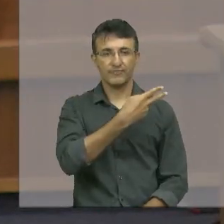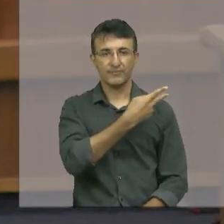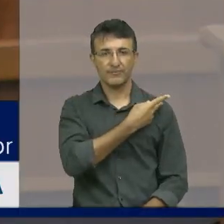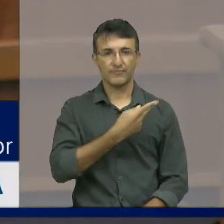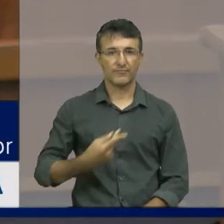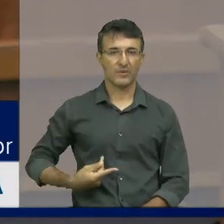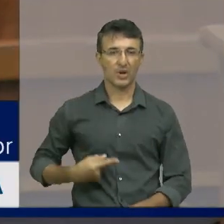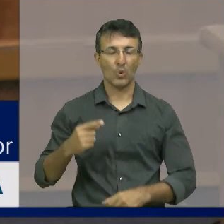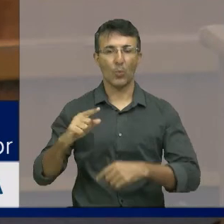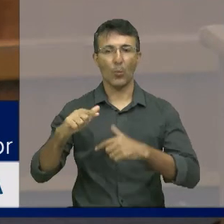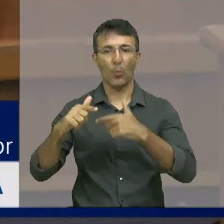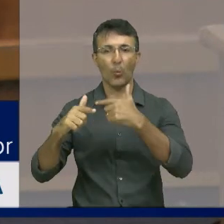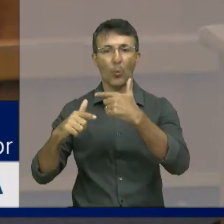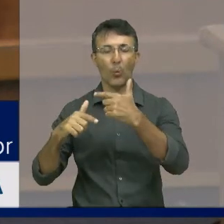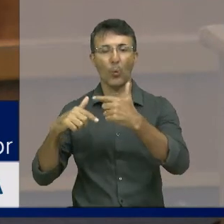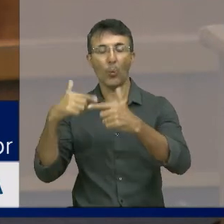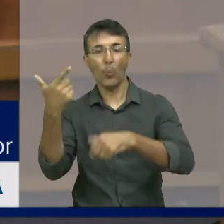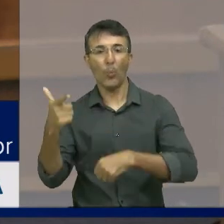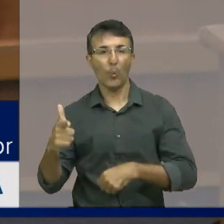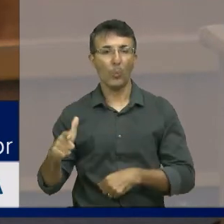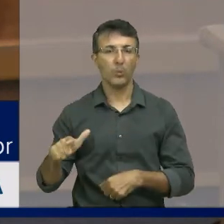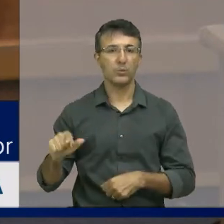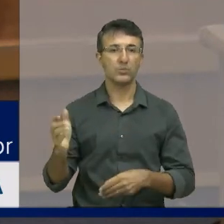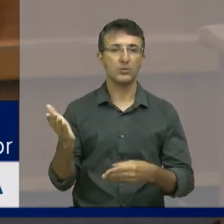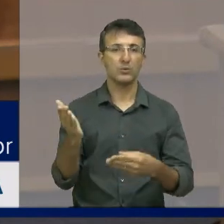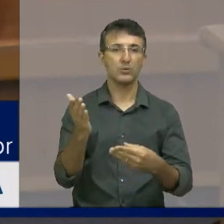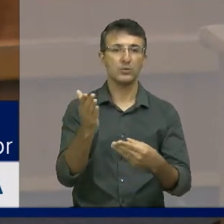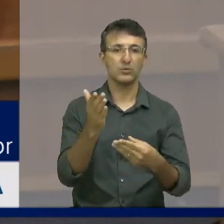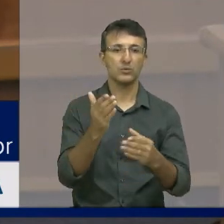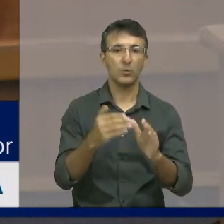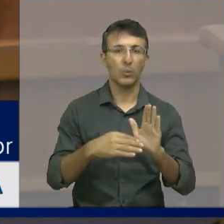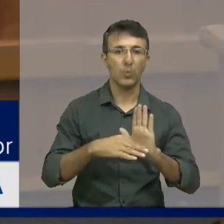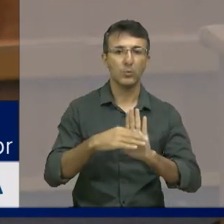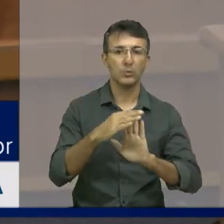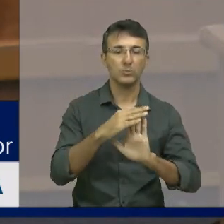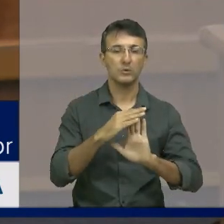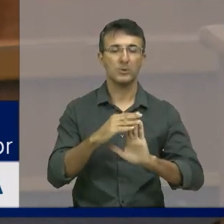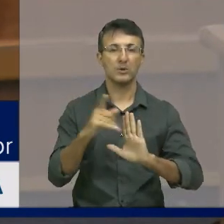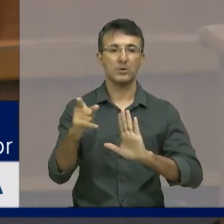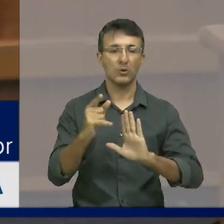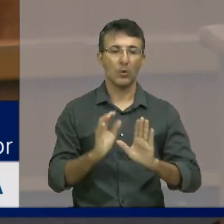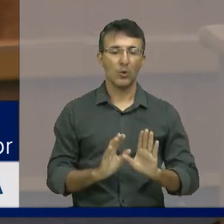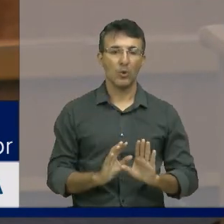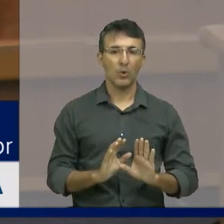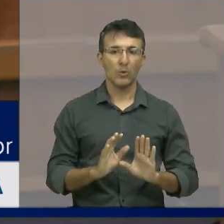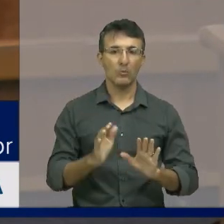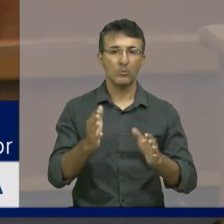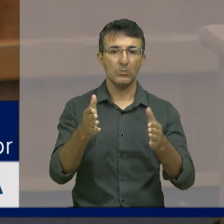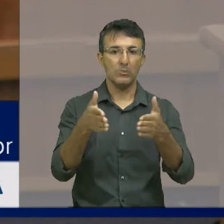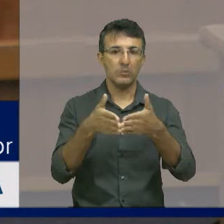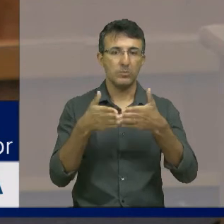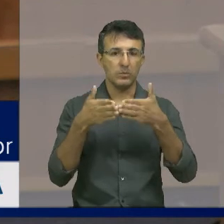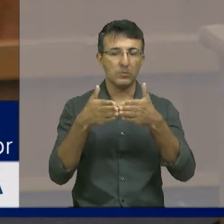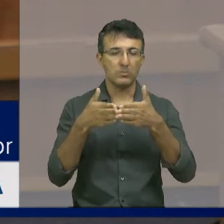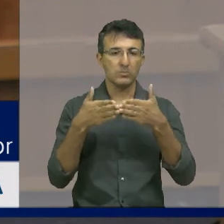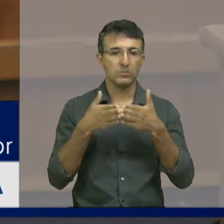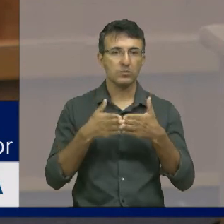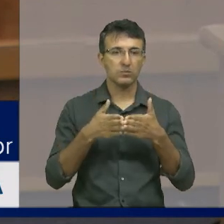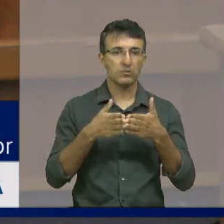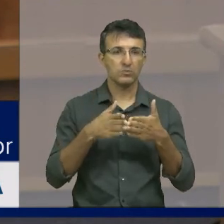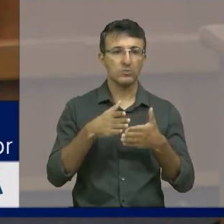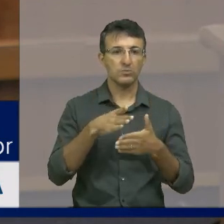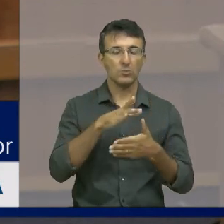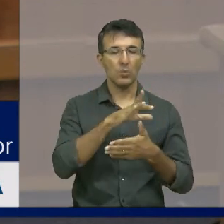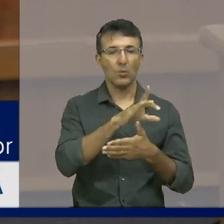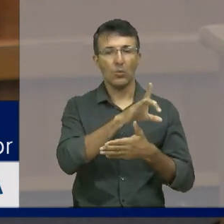adiamento por uma sessão do processo de autoria do Poder Executivo, que trata, então, do plano de cargos e